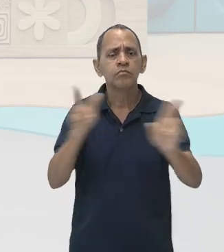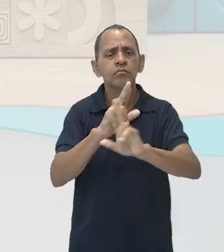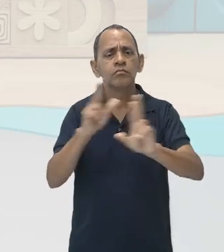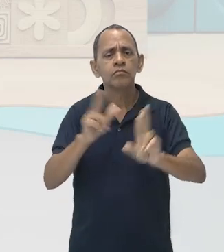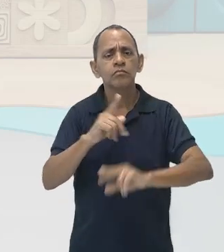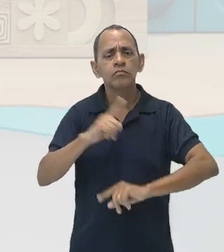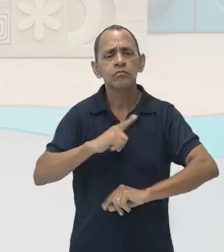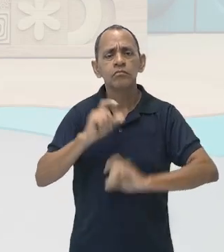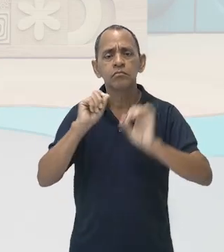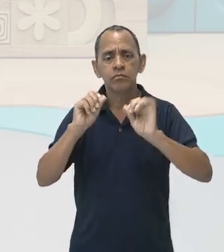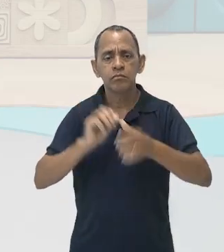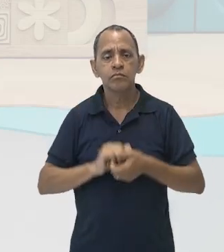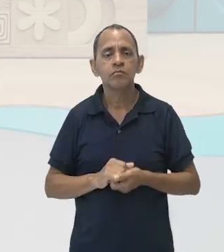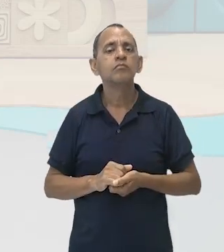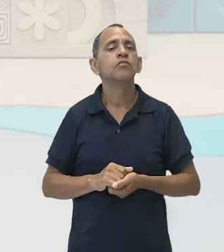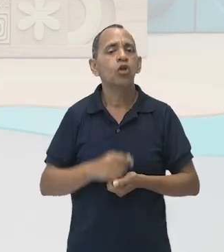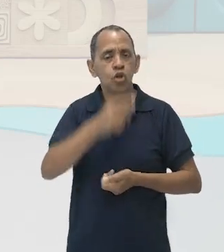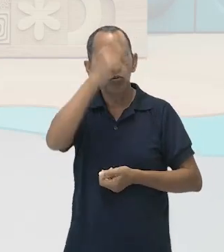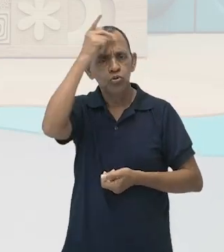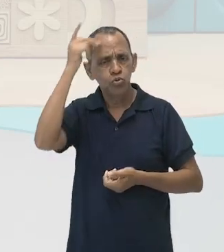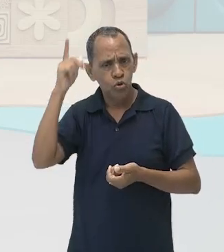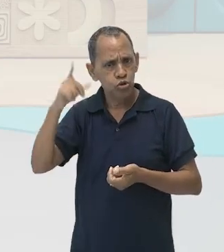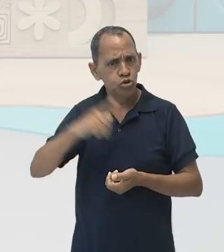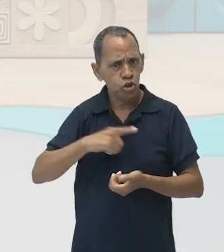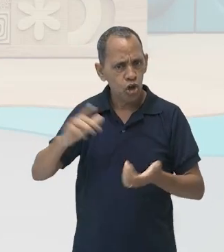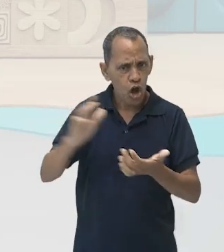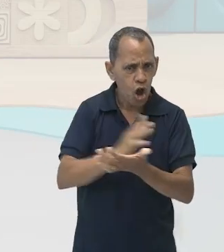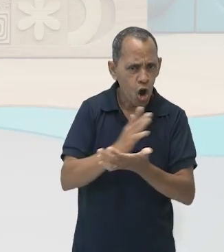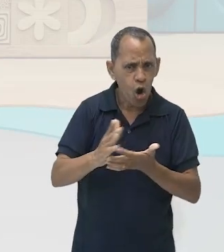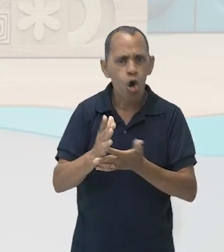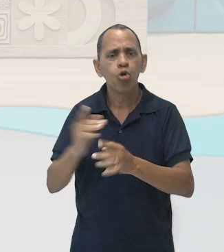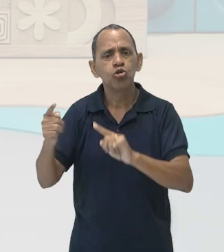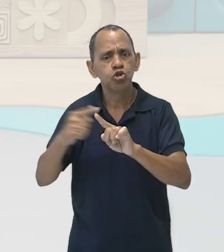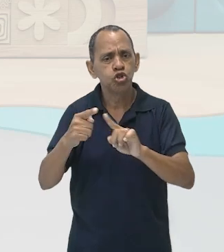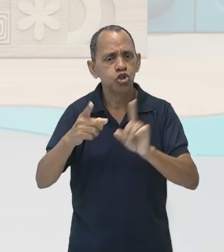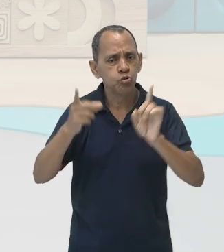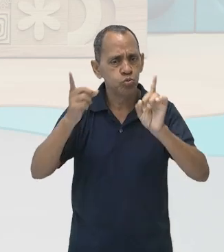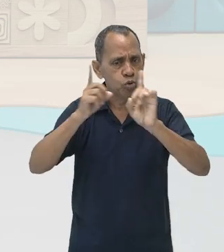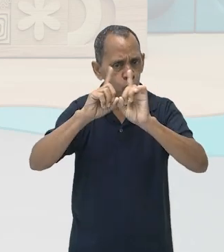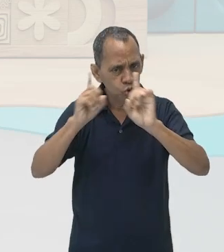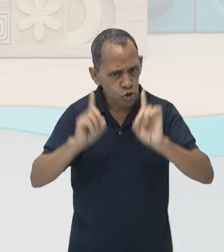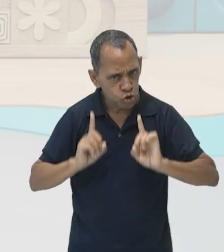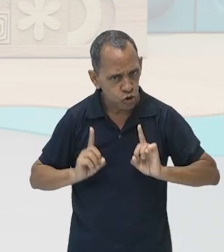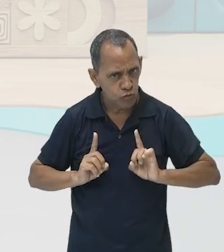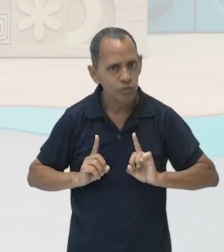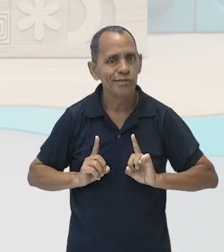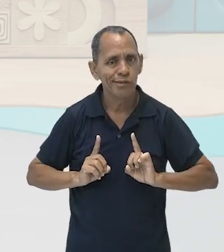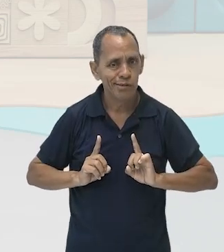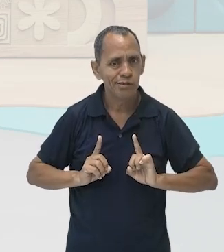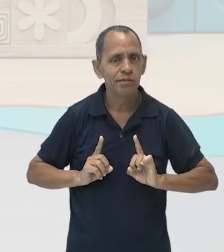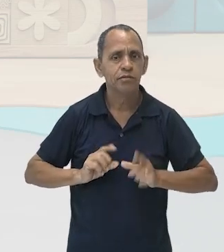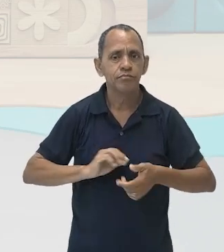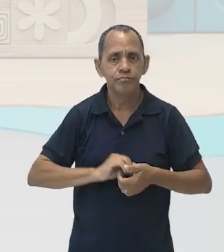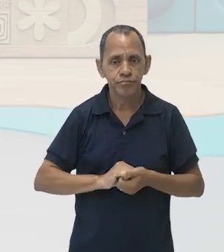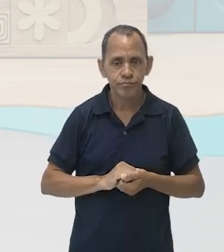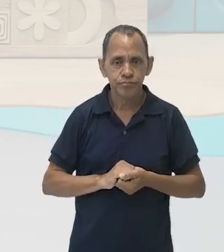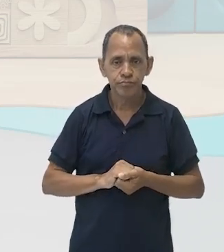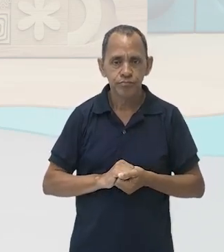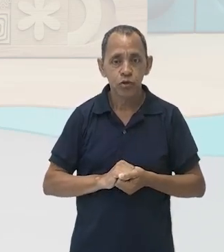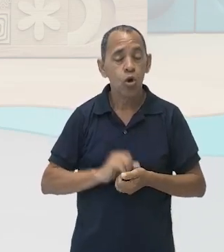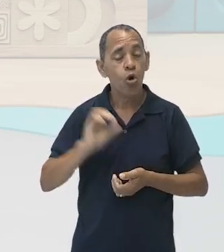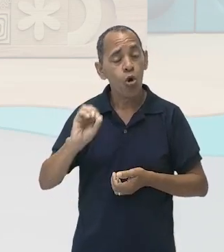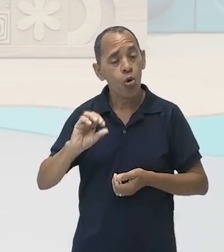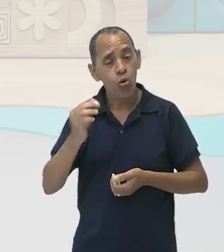relacionada às pessoas que possuem algum tipo de deficiência ou capacidade física, tá bom? Olha